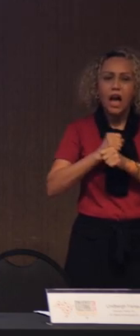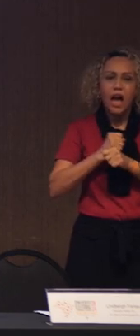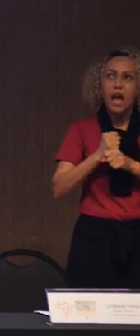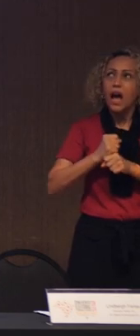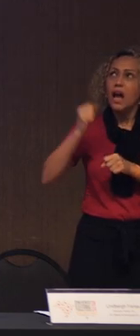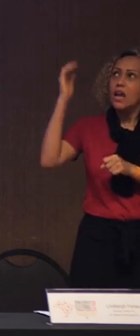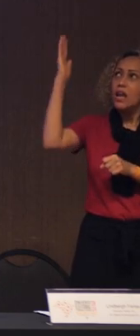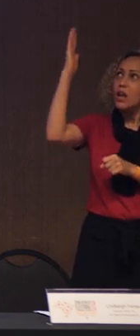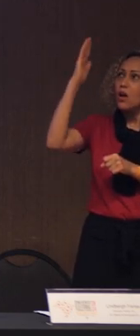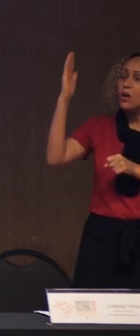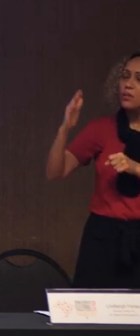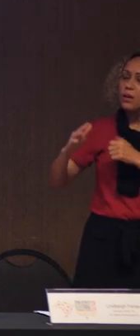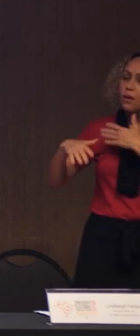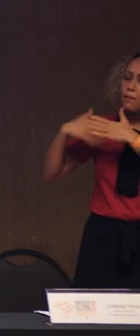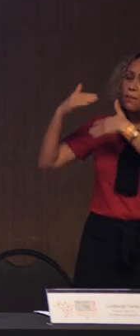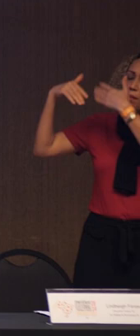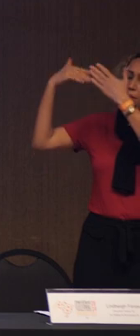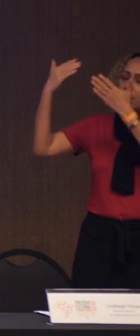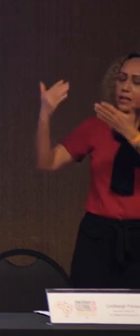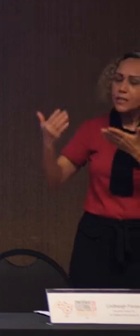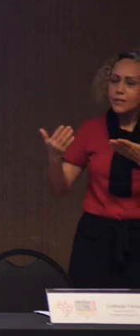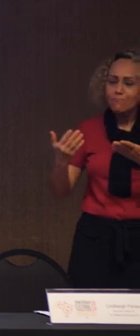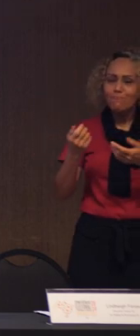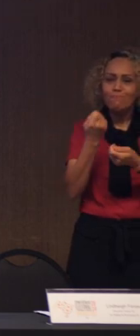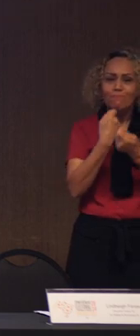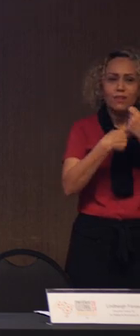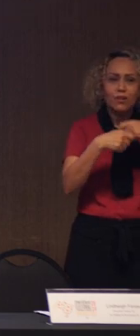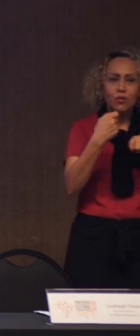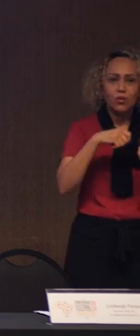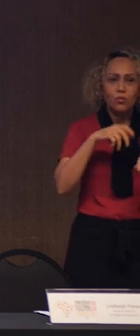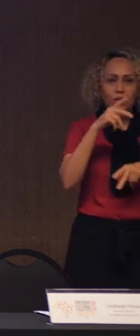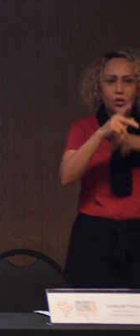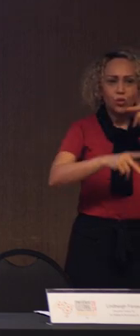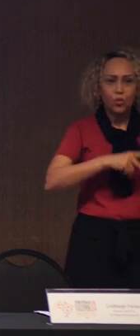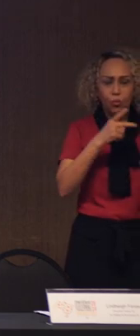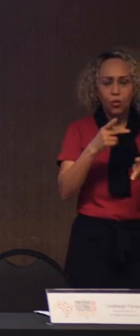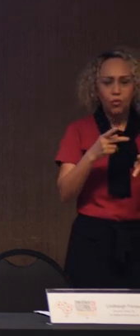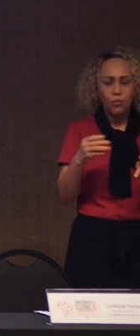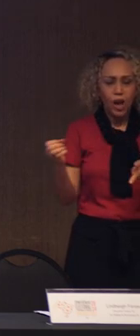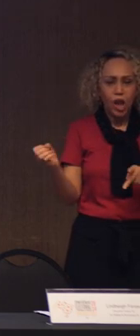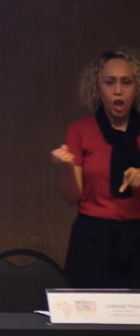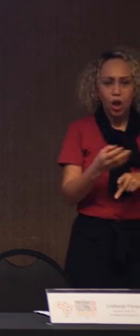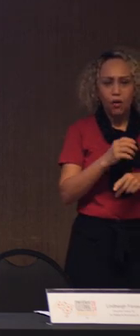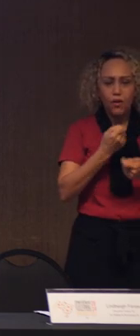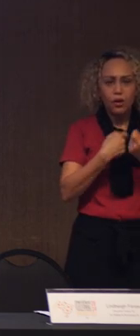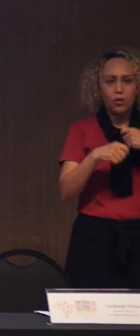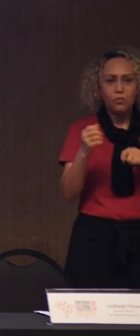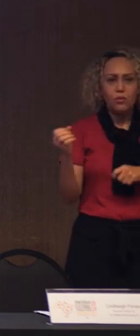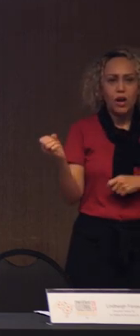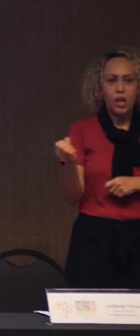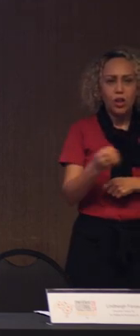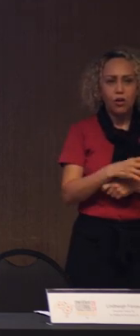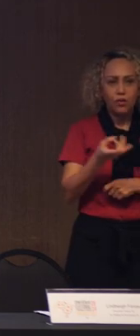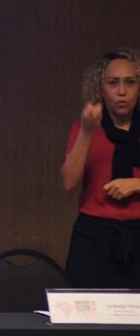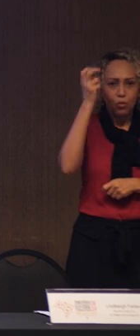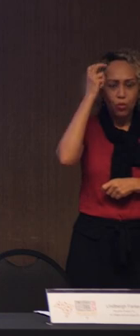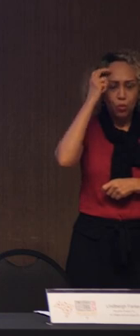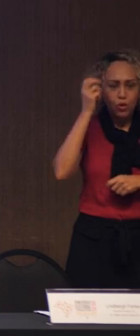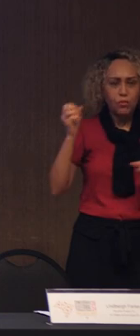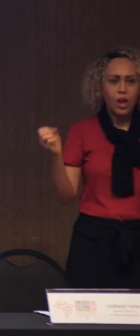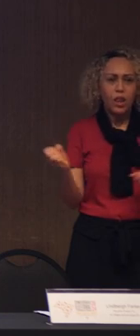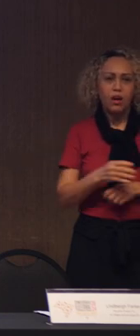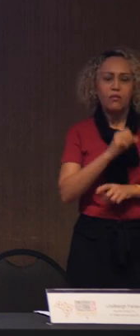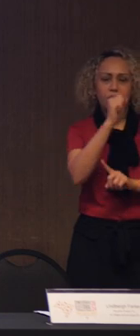desenvolvimento nacional, incluindo uma economia do povo, uma nova economia, uma nova cultura, uma nova sociedade. Eu acho que esse,